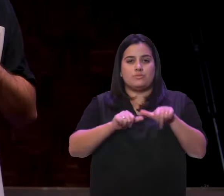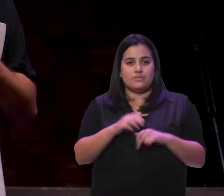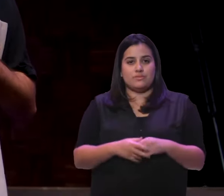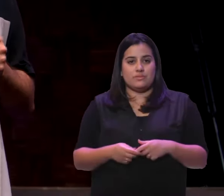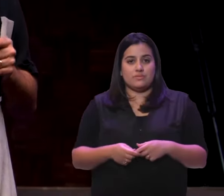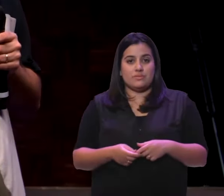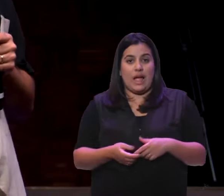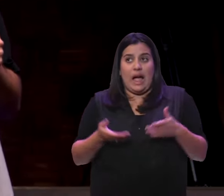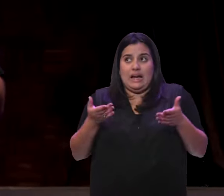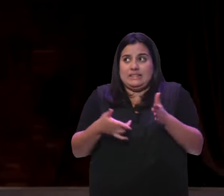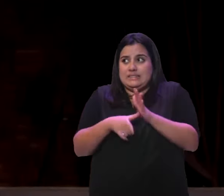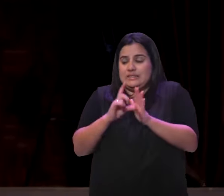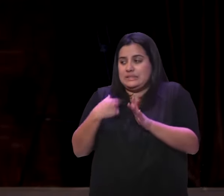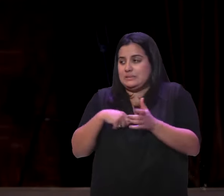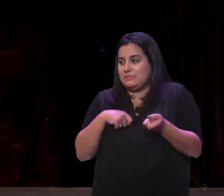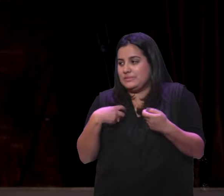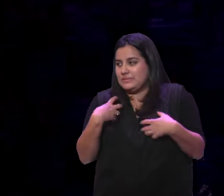agora calmos.